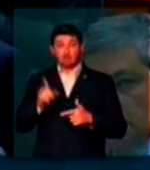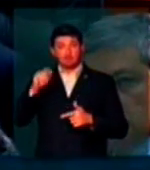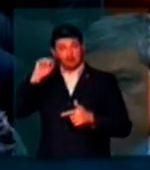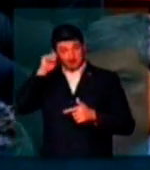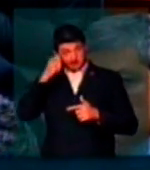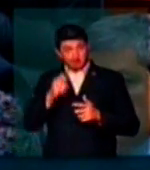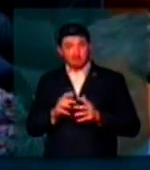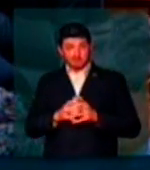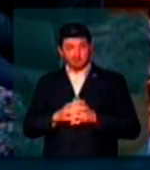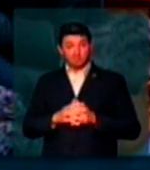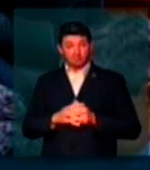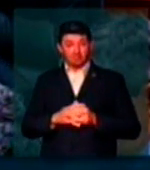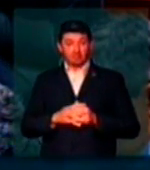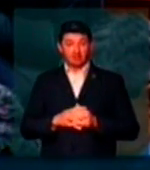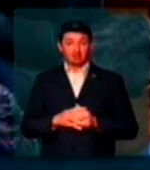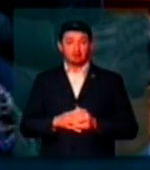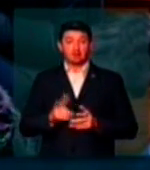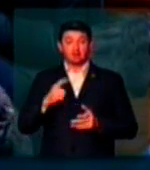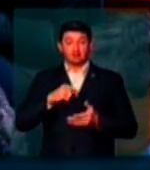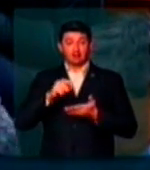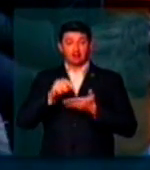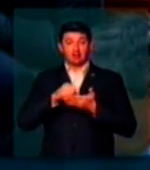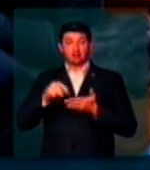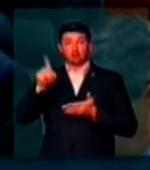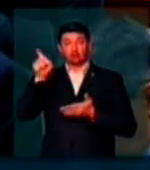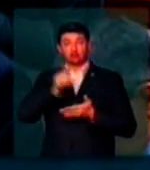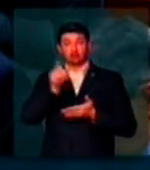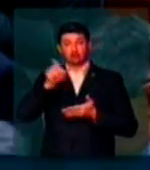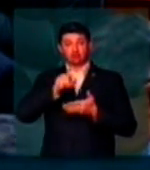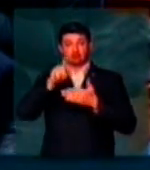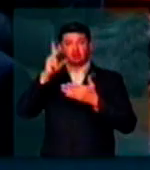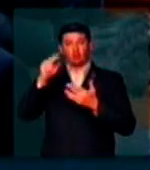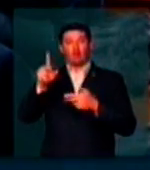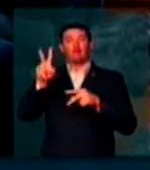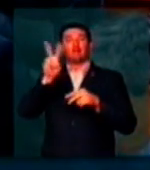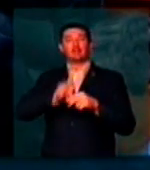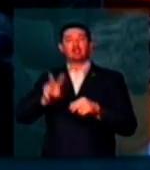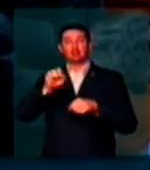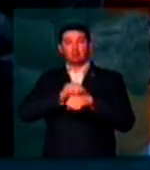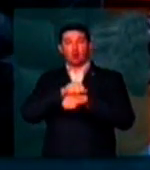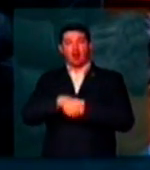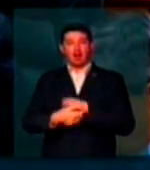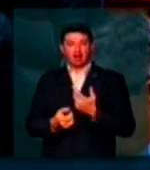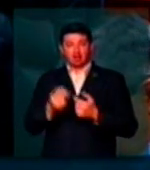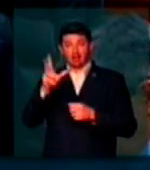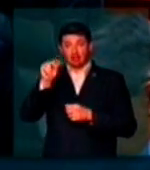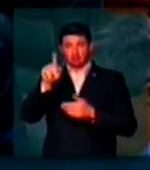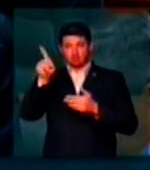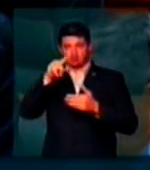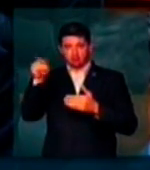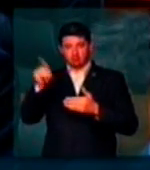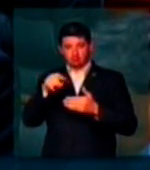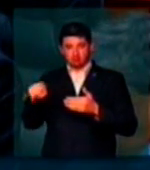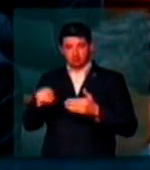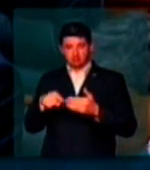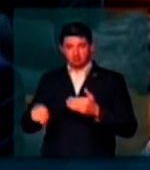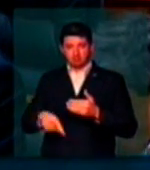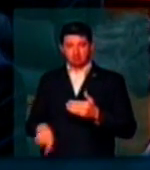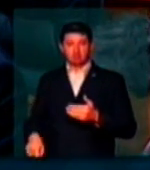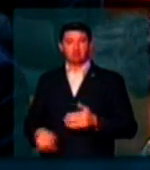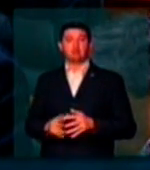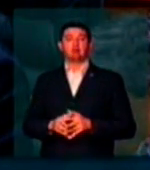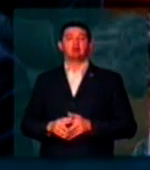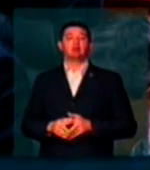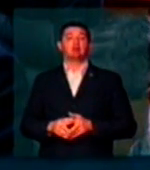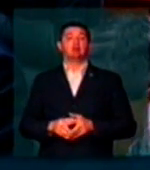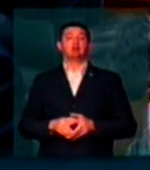preto e estava preenchido com um xizinho, como no vestibular, em azul. Eu não ouvi a palavra vagabunda.